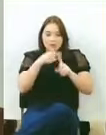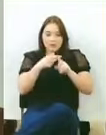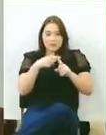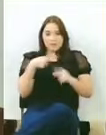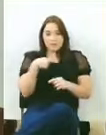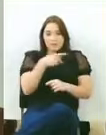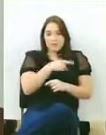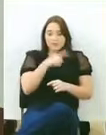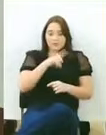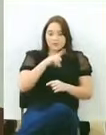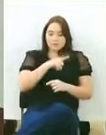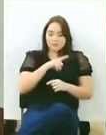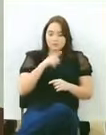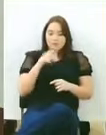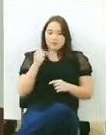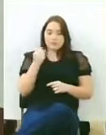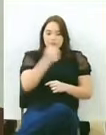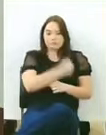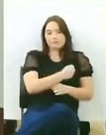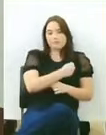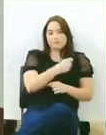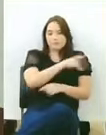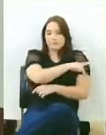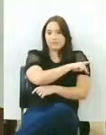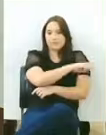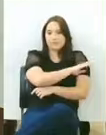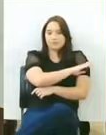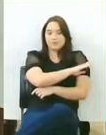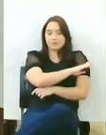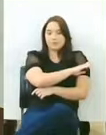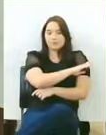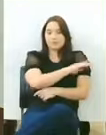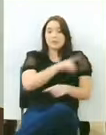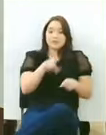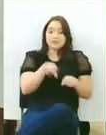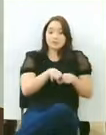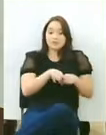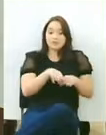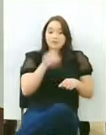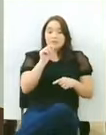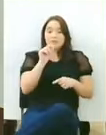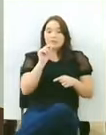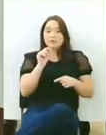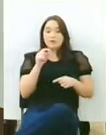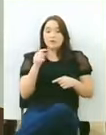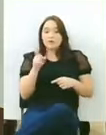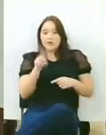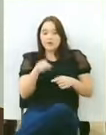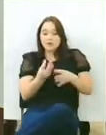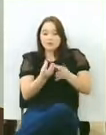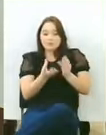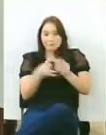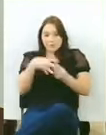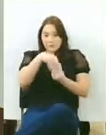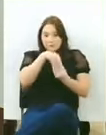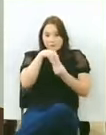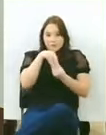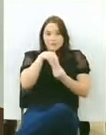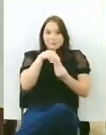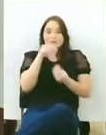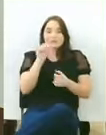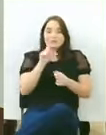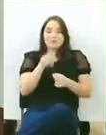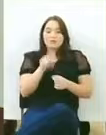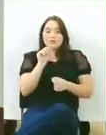os presbíteros e nem os presbíteros sobre os pastores, mas eles formam o primeiro concílio da igreja